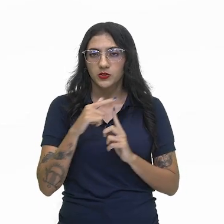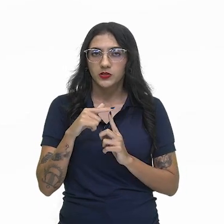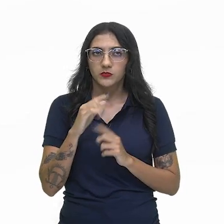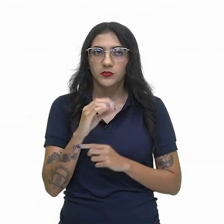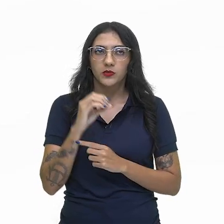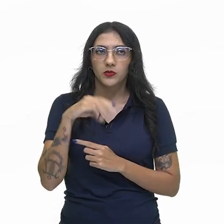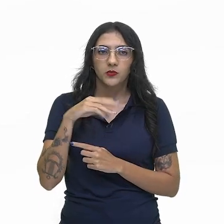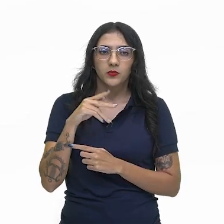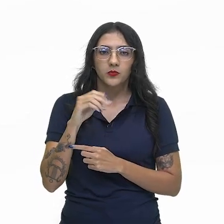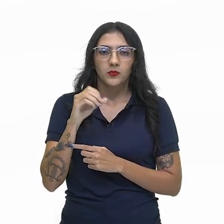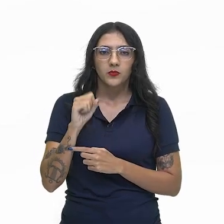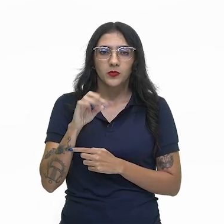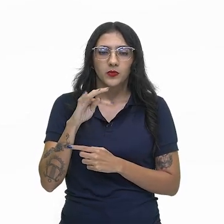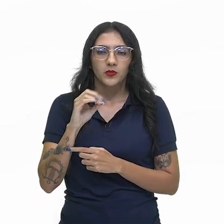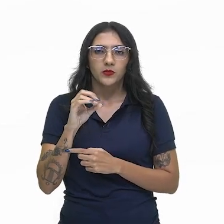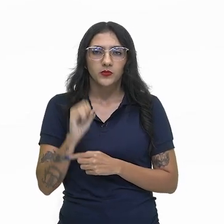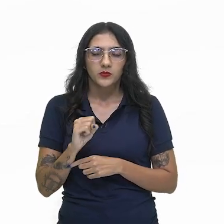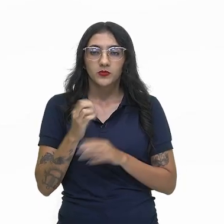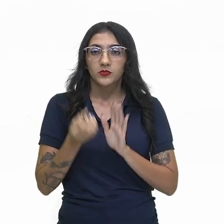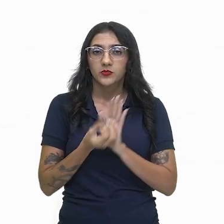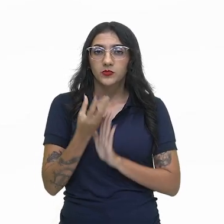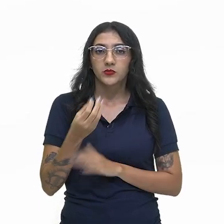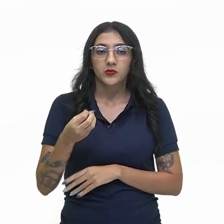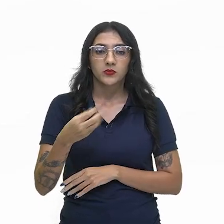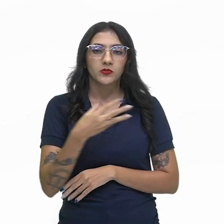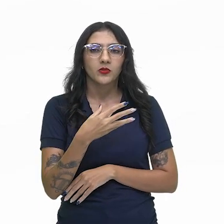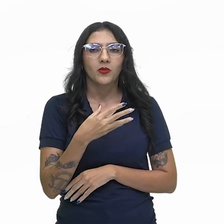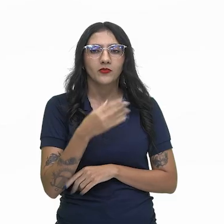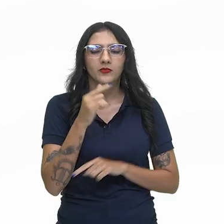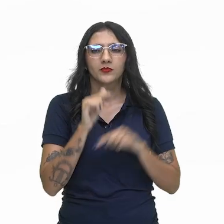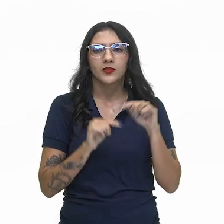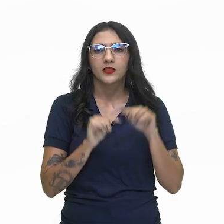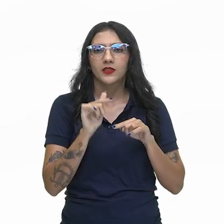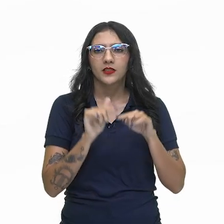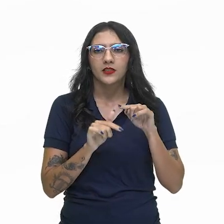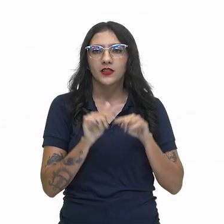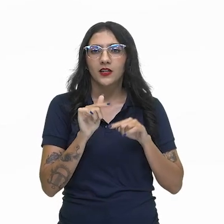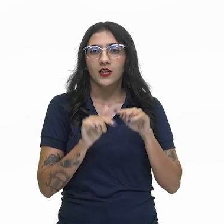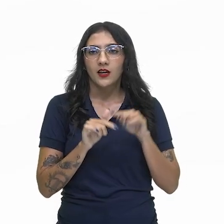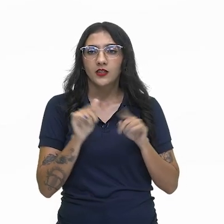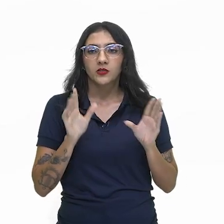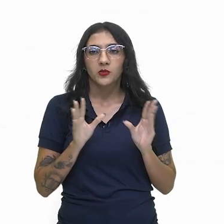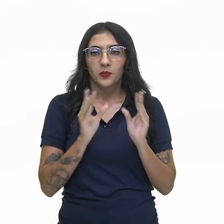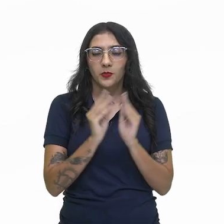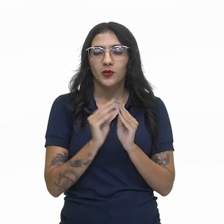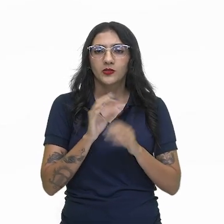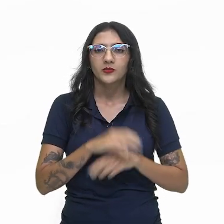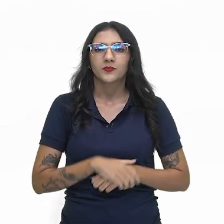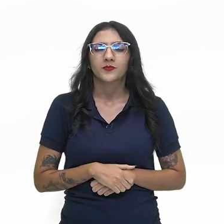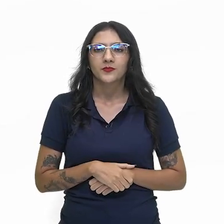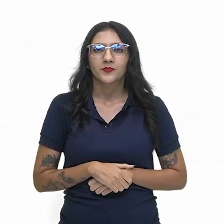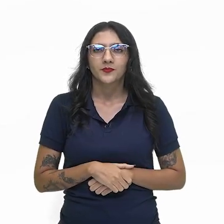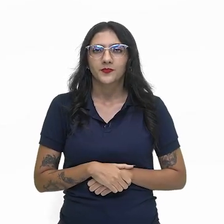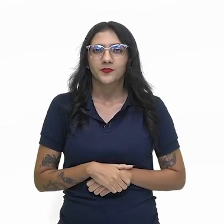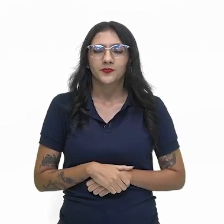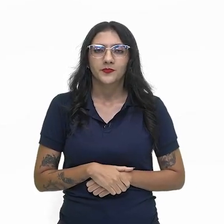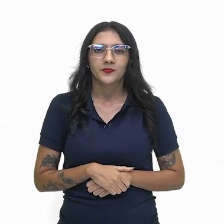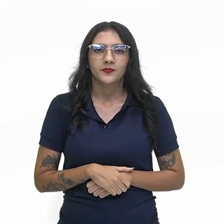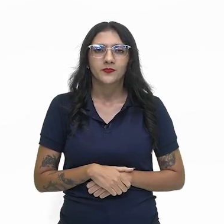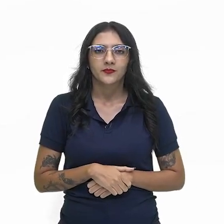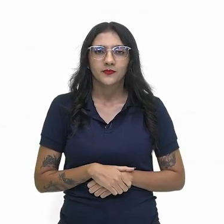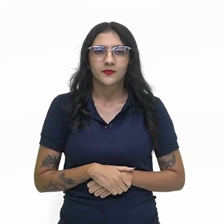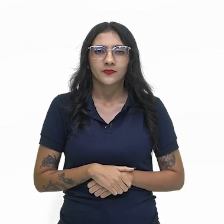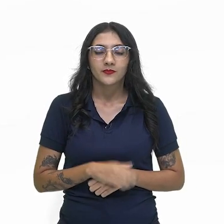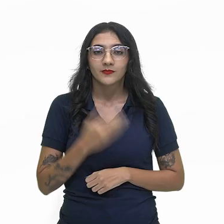compostos, originando novos produtos compostos. Aí nós temos, né,